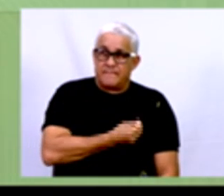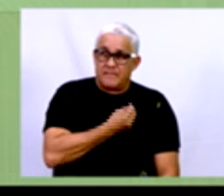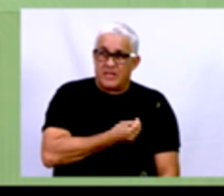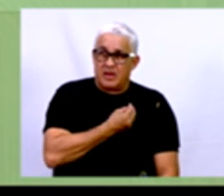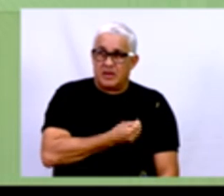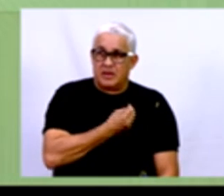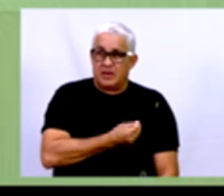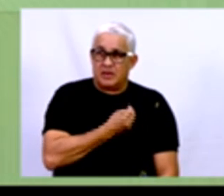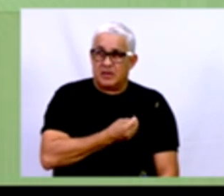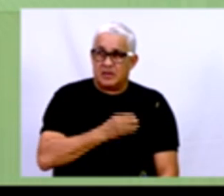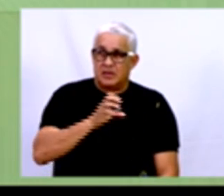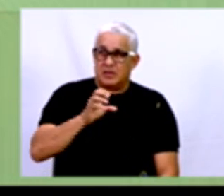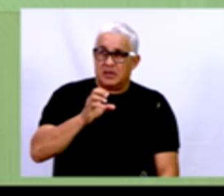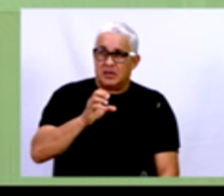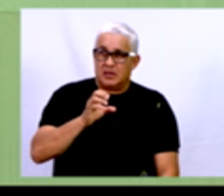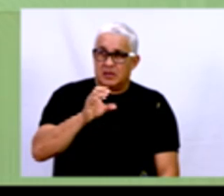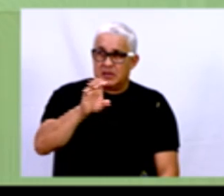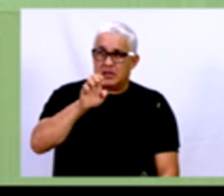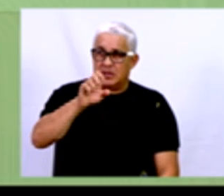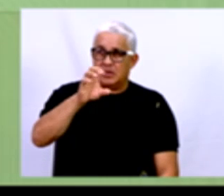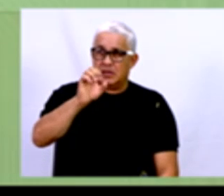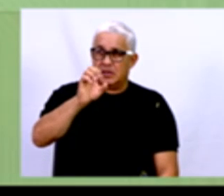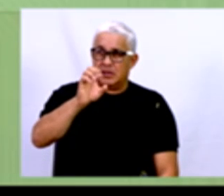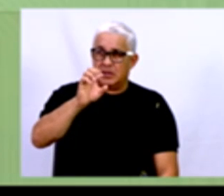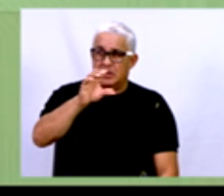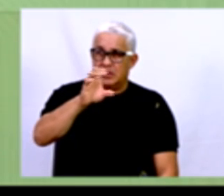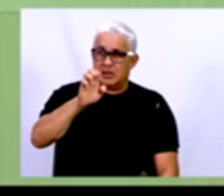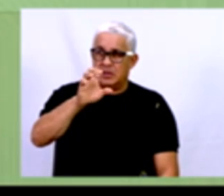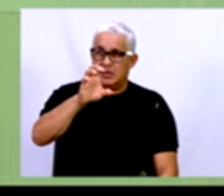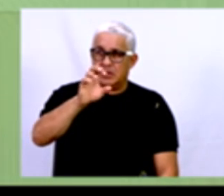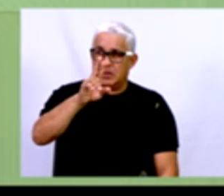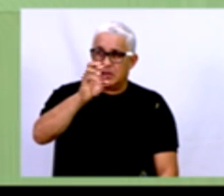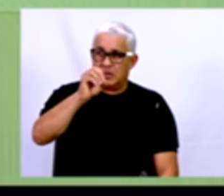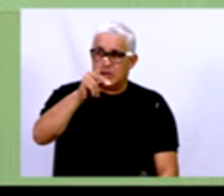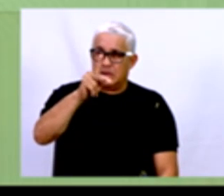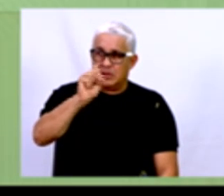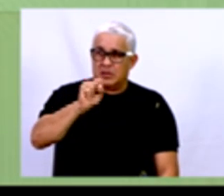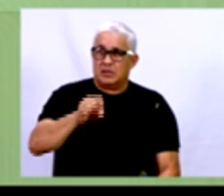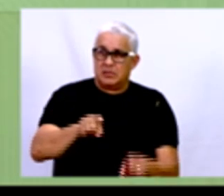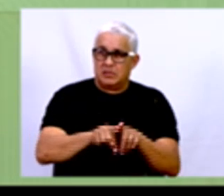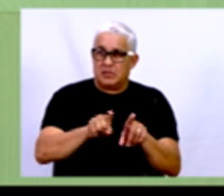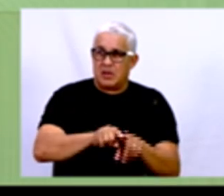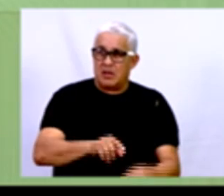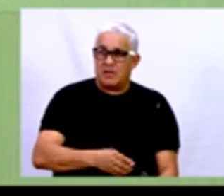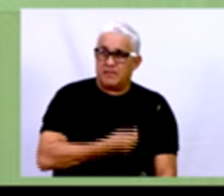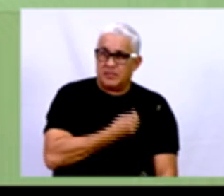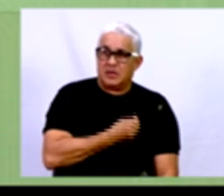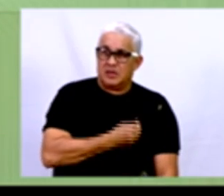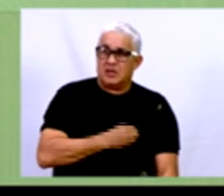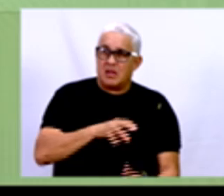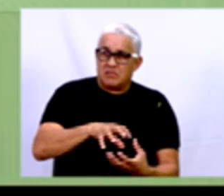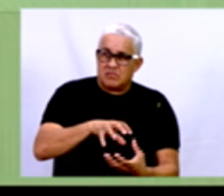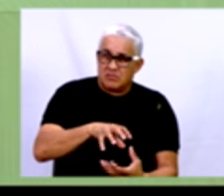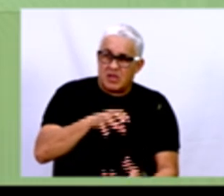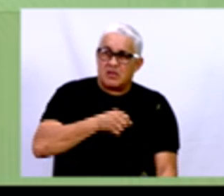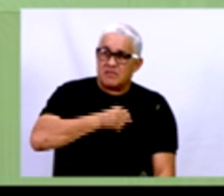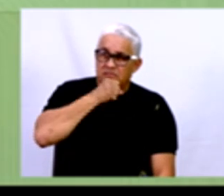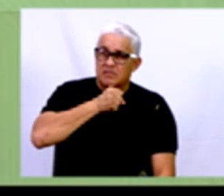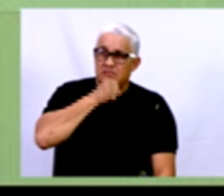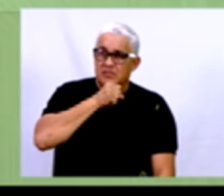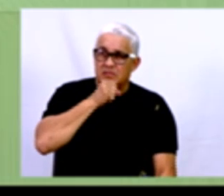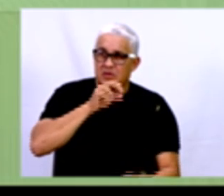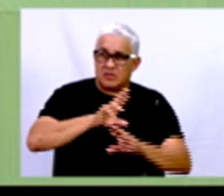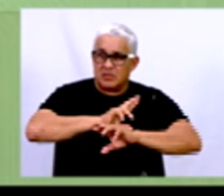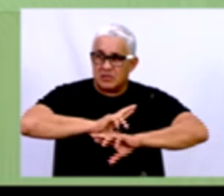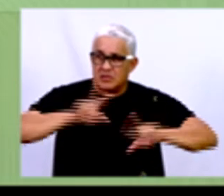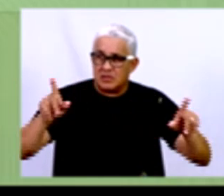vida com ser que se conhece, envelhece, distinto da espécie de que vive. Que